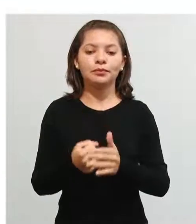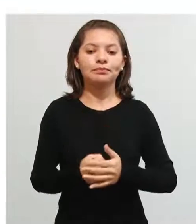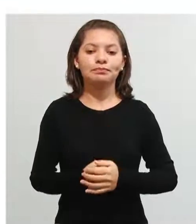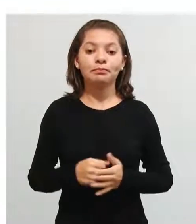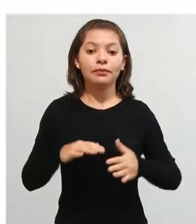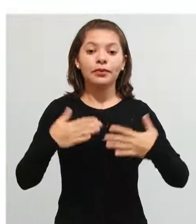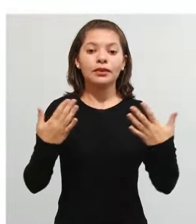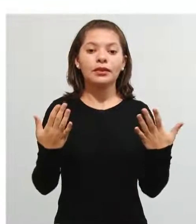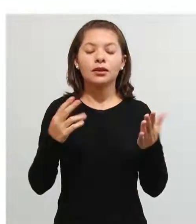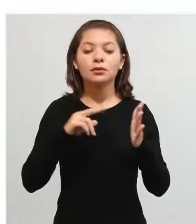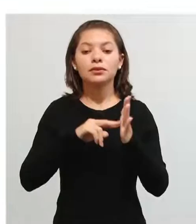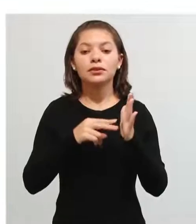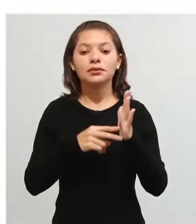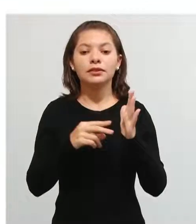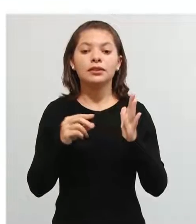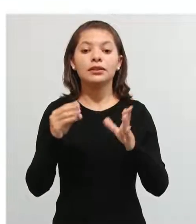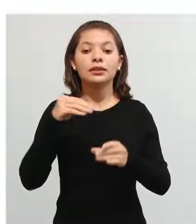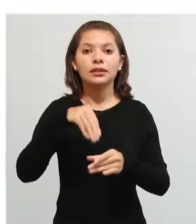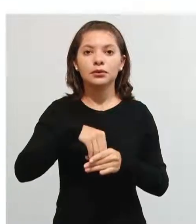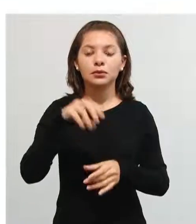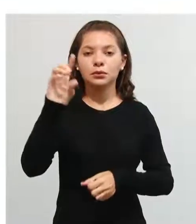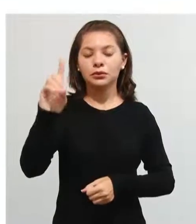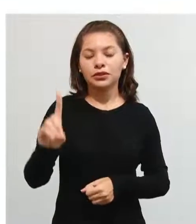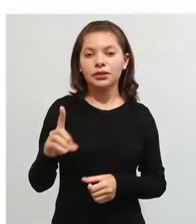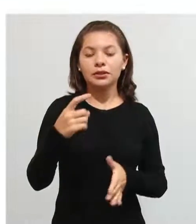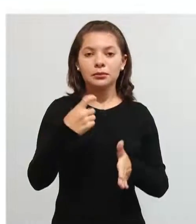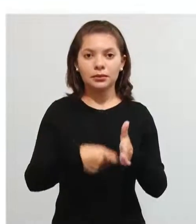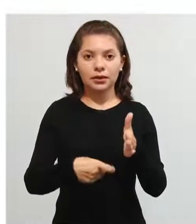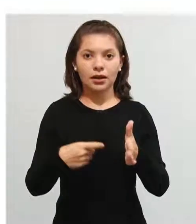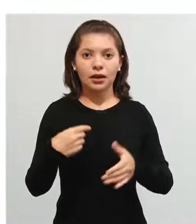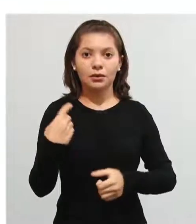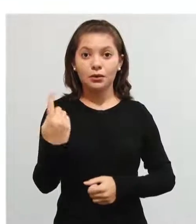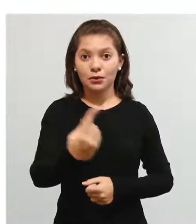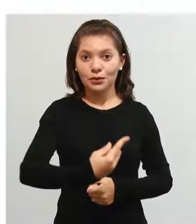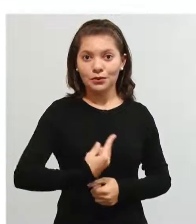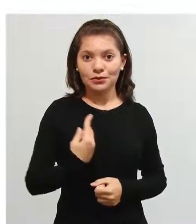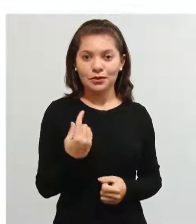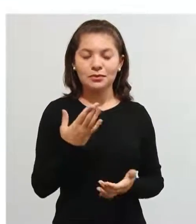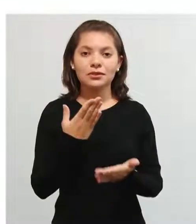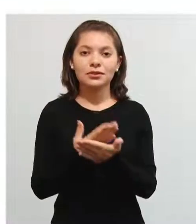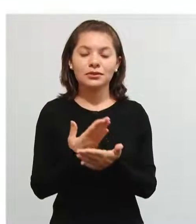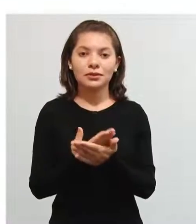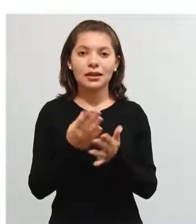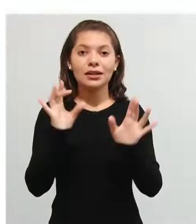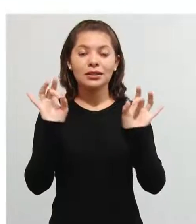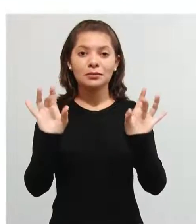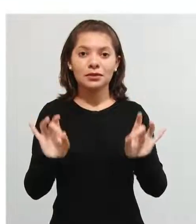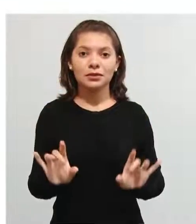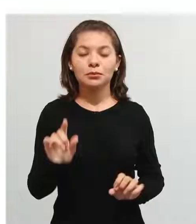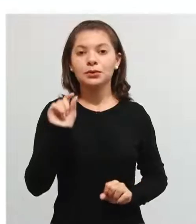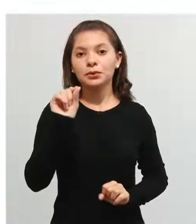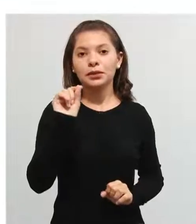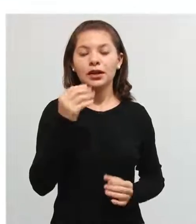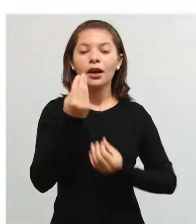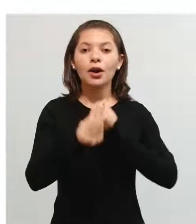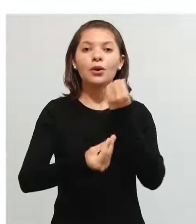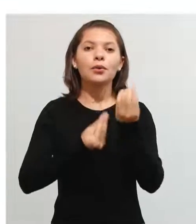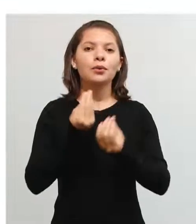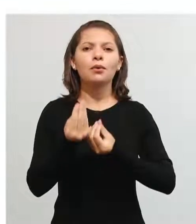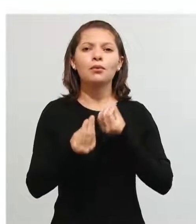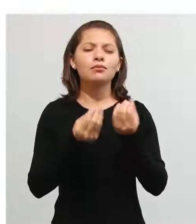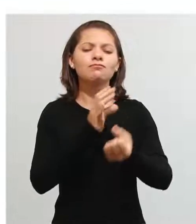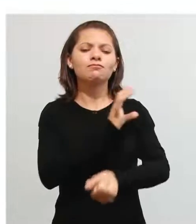seja, aqui dentro do direito tributário, a gente vai trabalhar especialmente, né, como que se comporta o